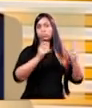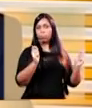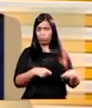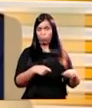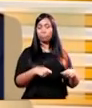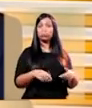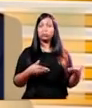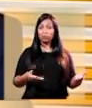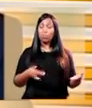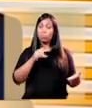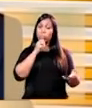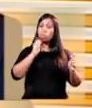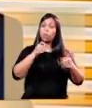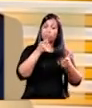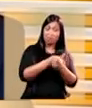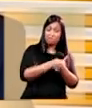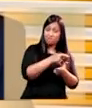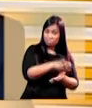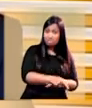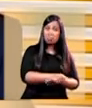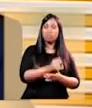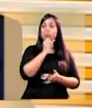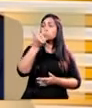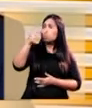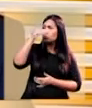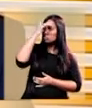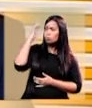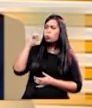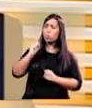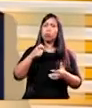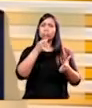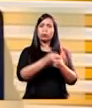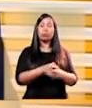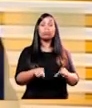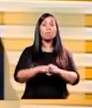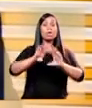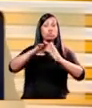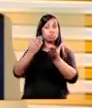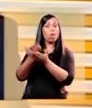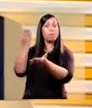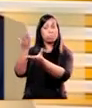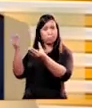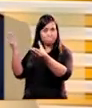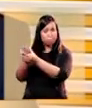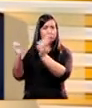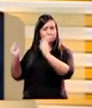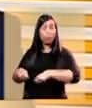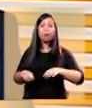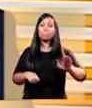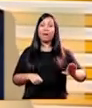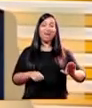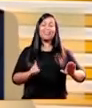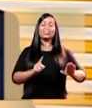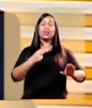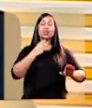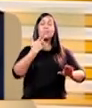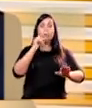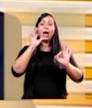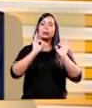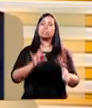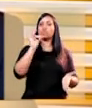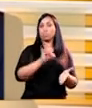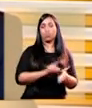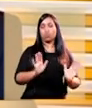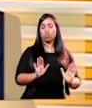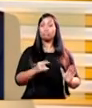guardado, o menor. Então, ele pode defender o menor de terceiros, ele pode matricular o menor na escola, mas ele não tem a prerrogativa